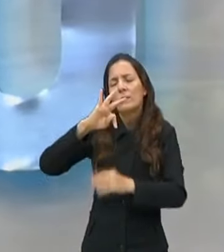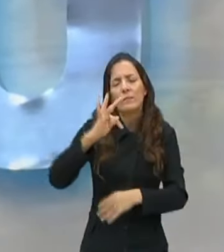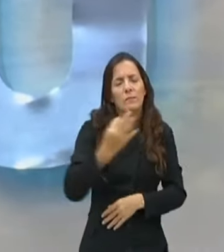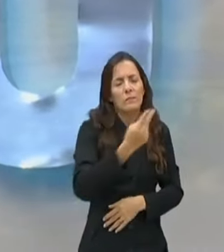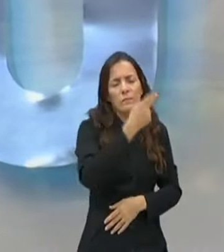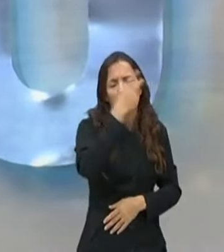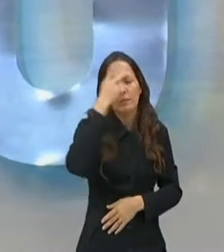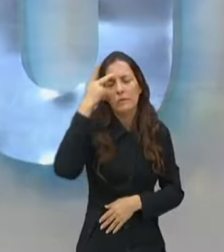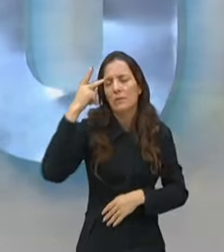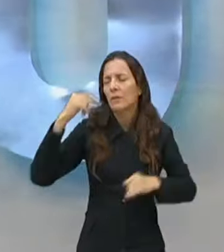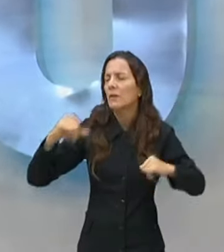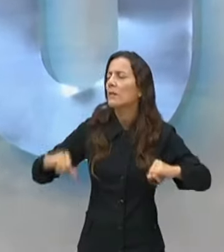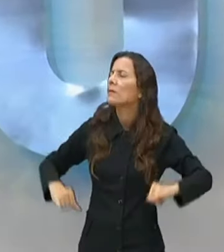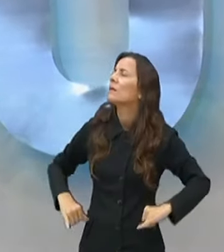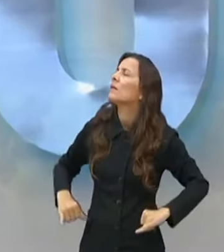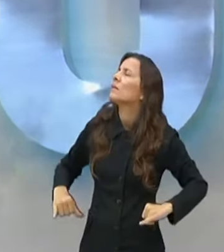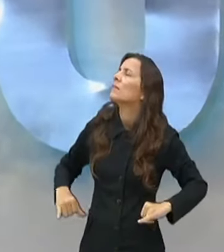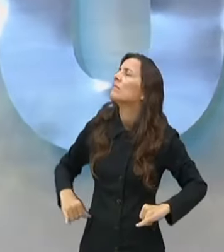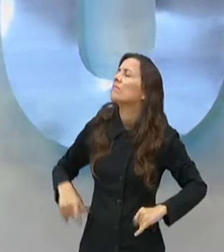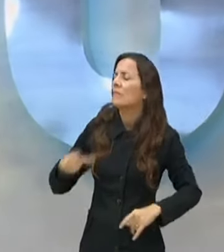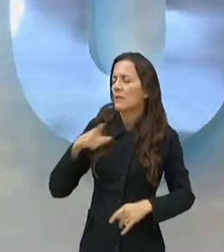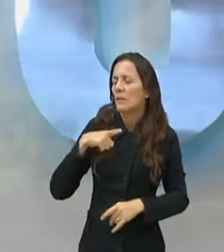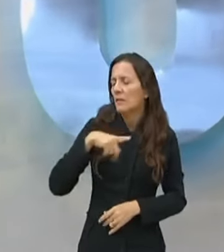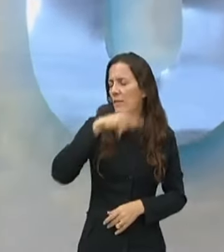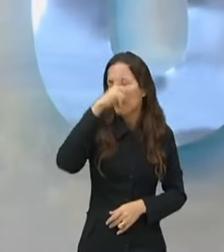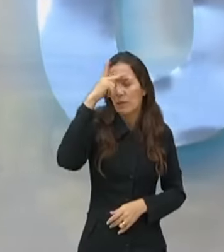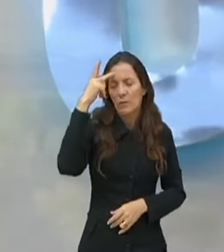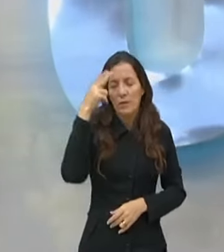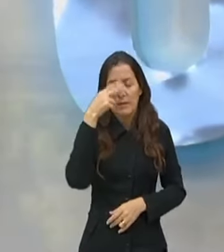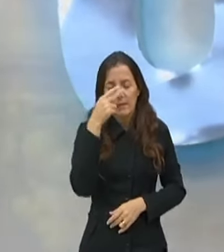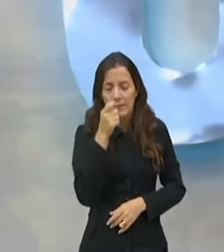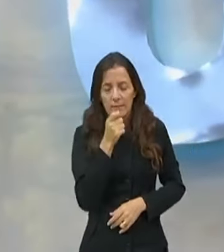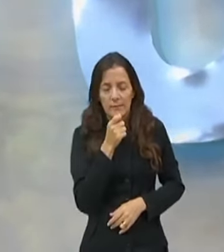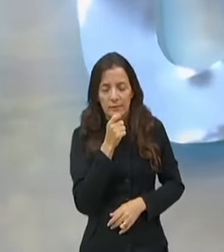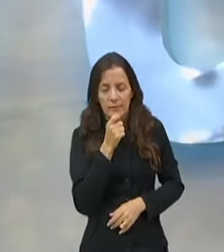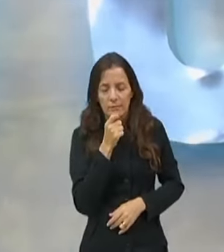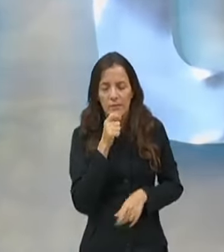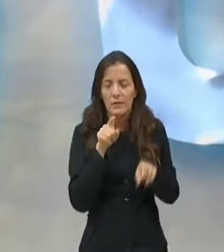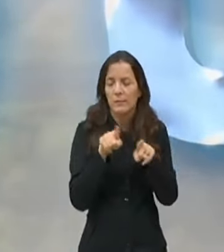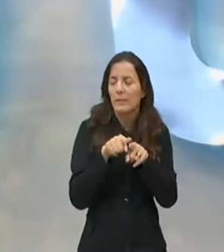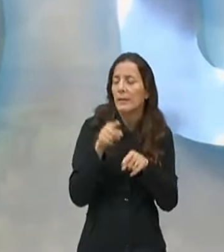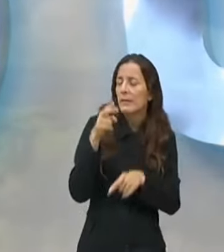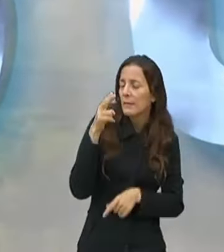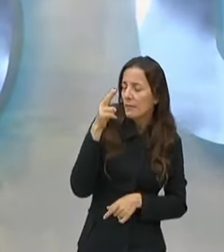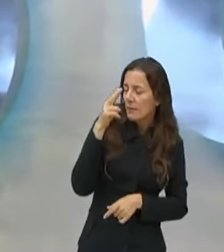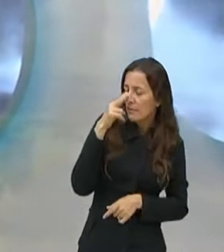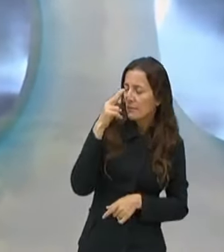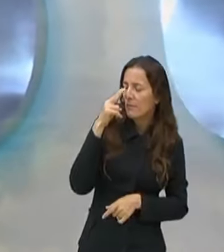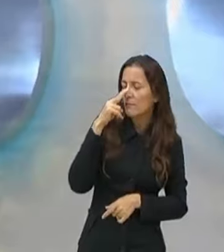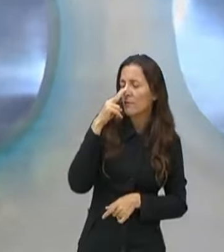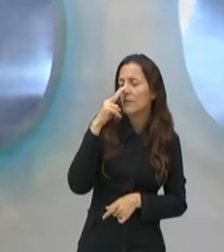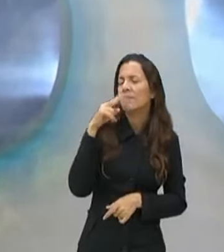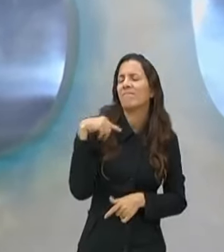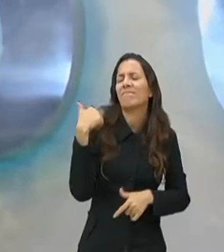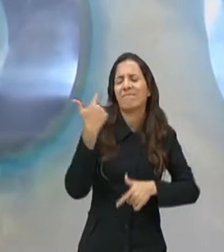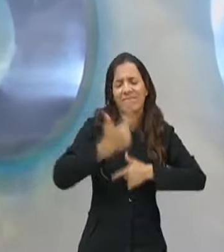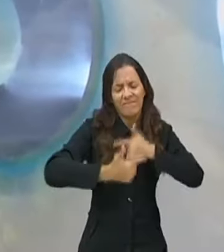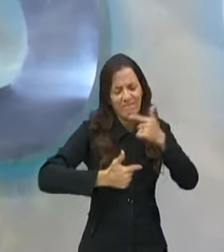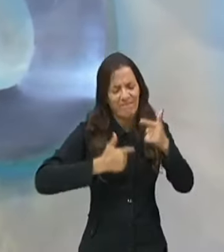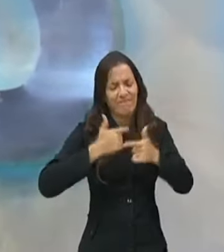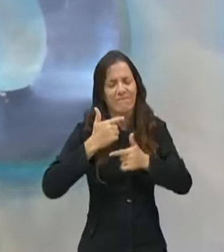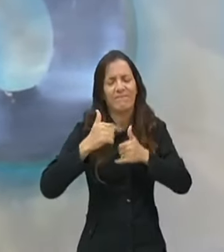sofrem, crentes e não crentes que estão enfrentando, Senhor,